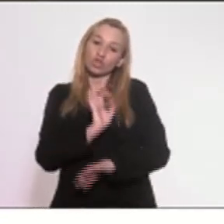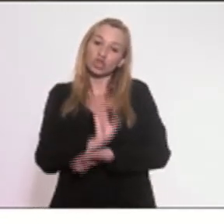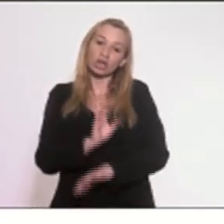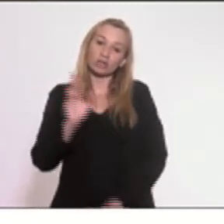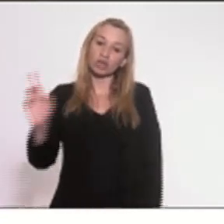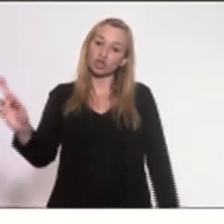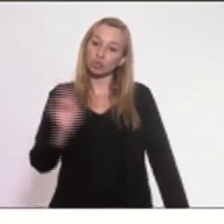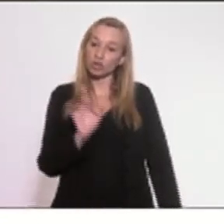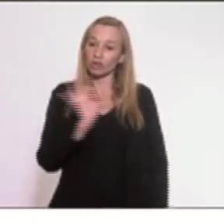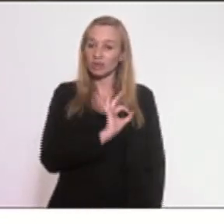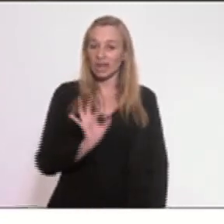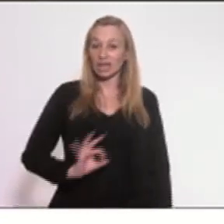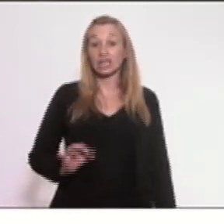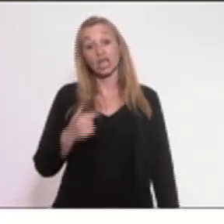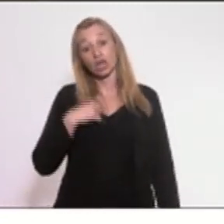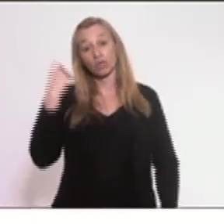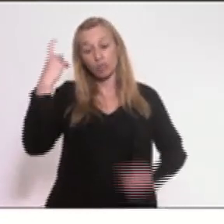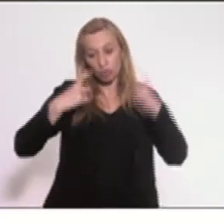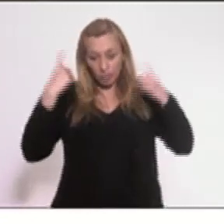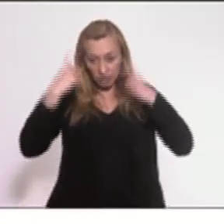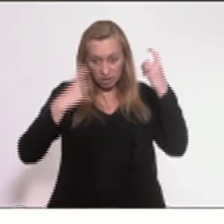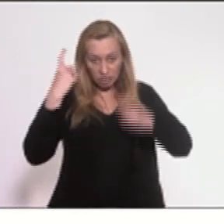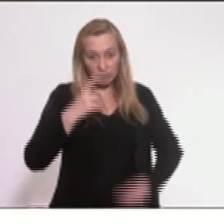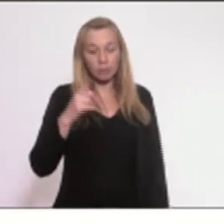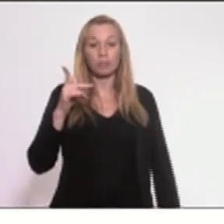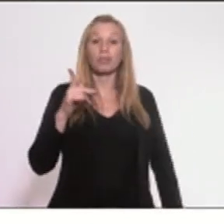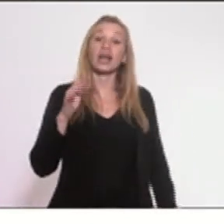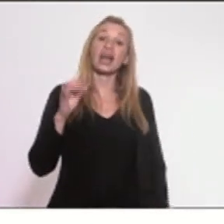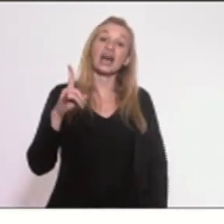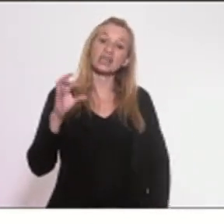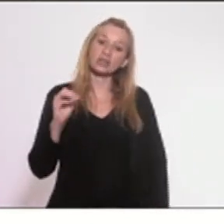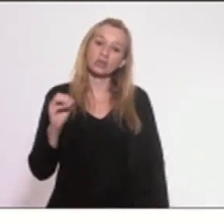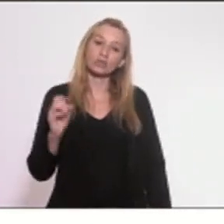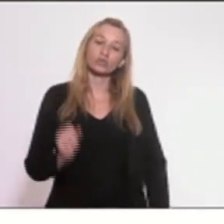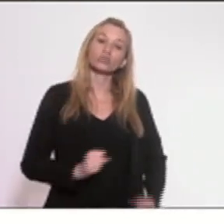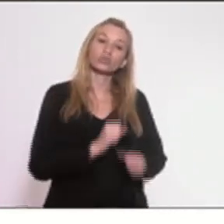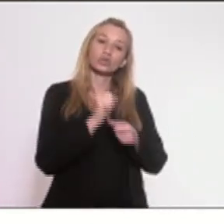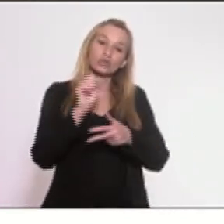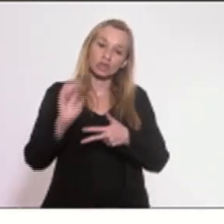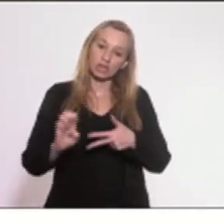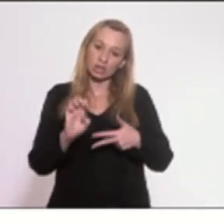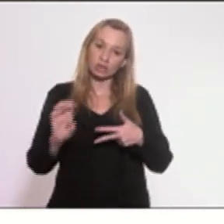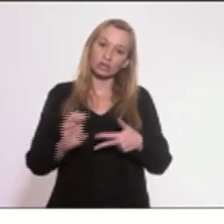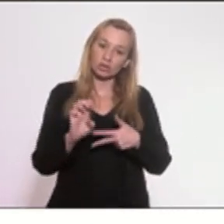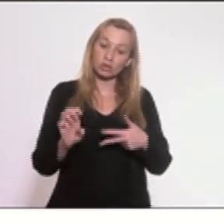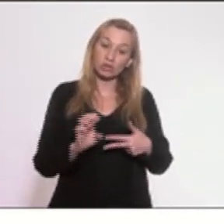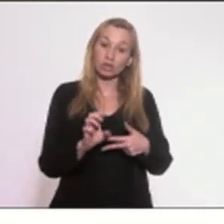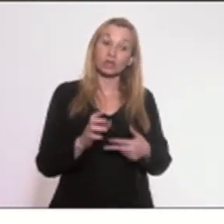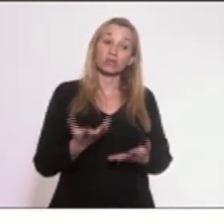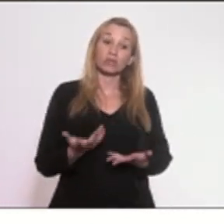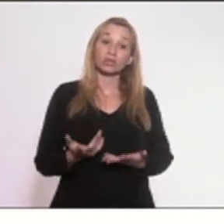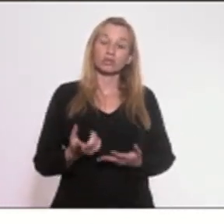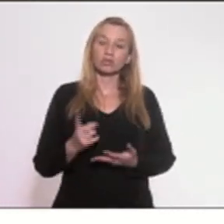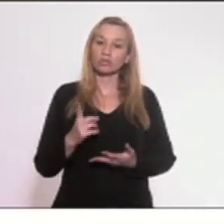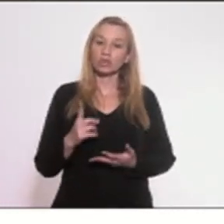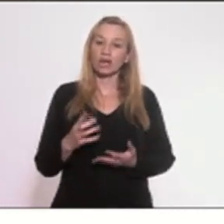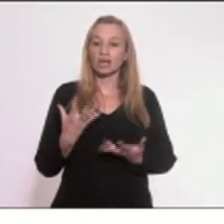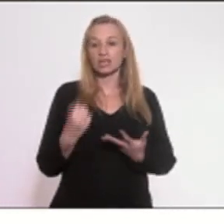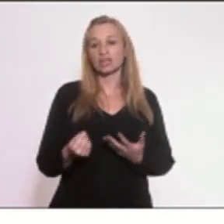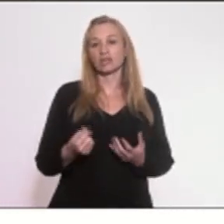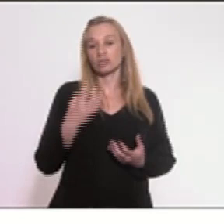Palácio possa estar tratando, o Palácio do Poder Executivo, tratando, subestimando um assunto tão sério como